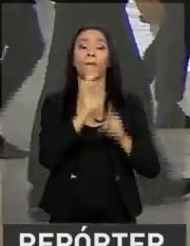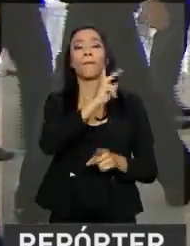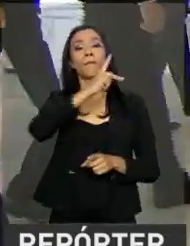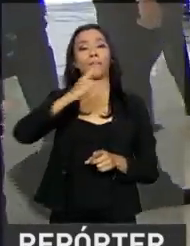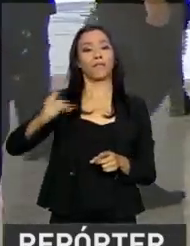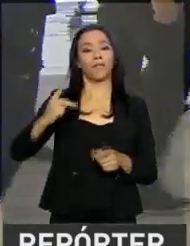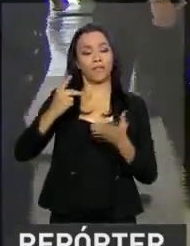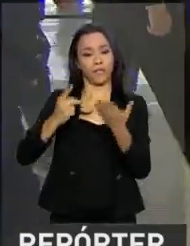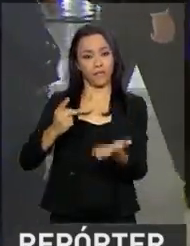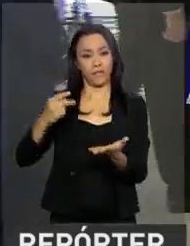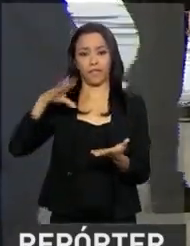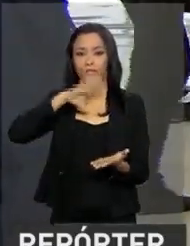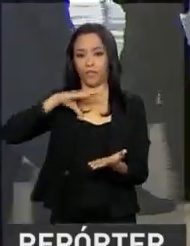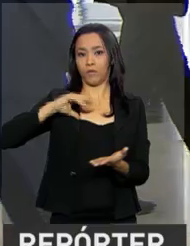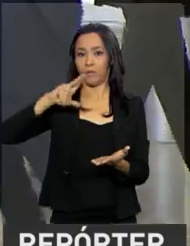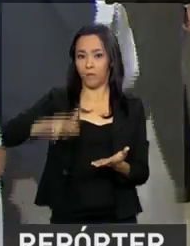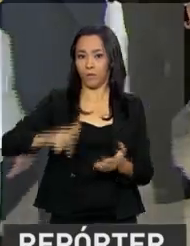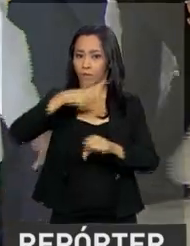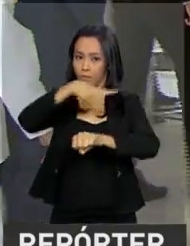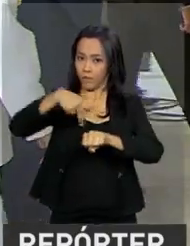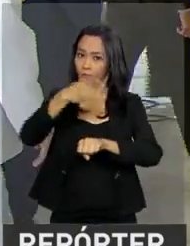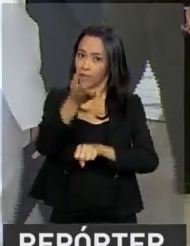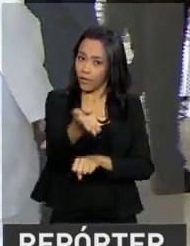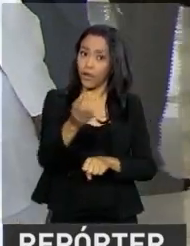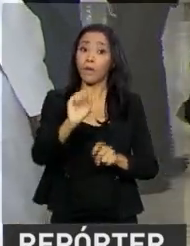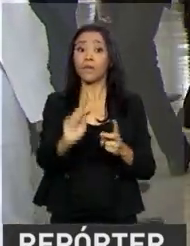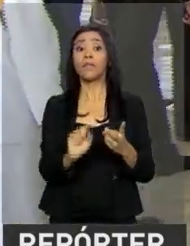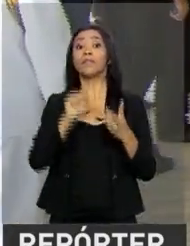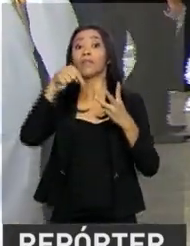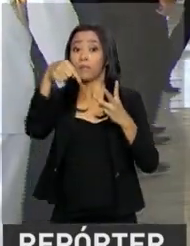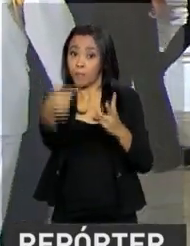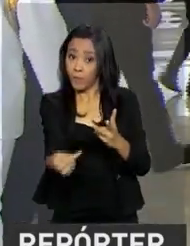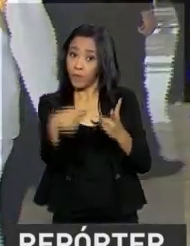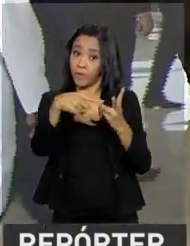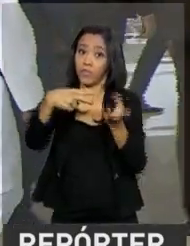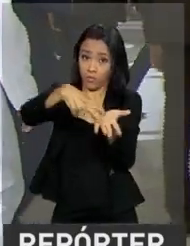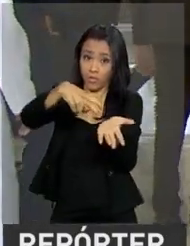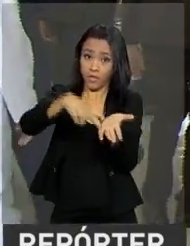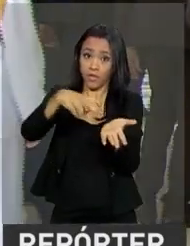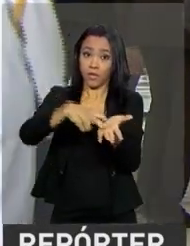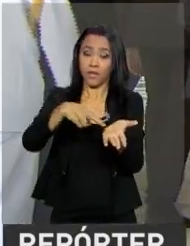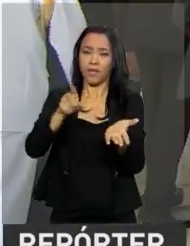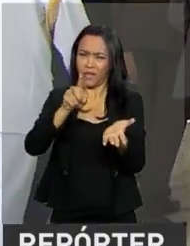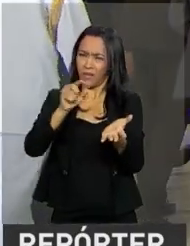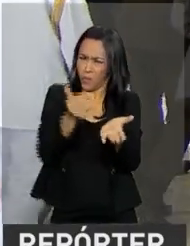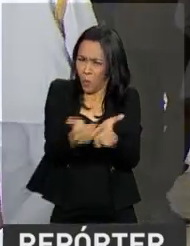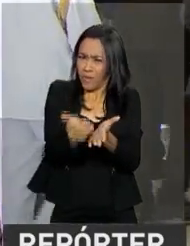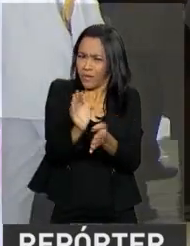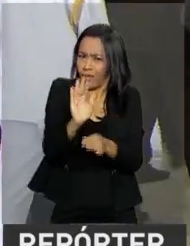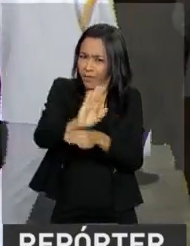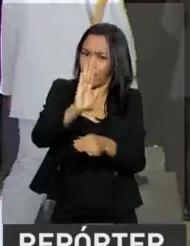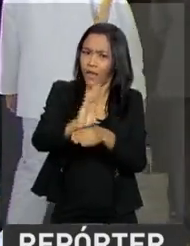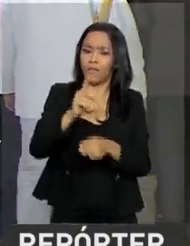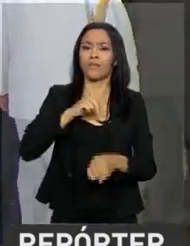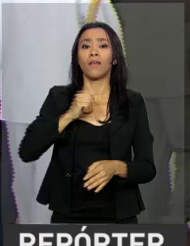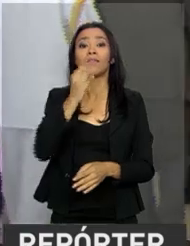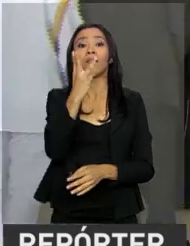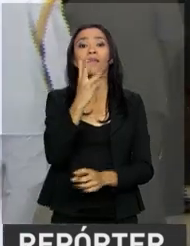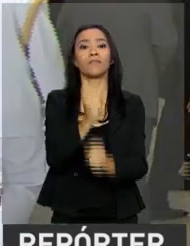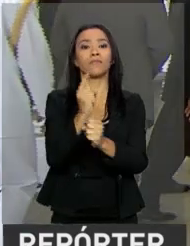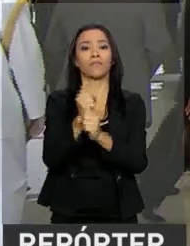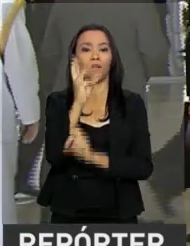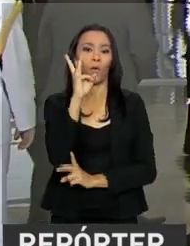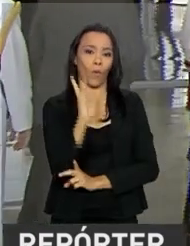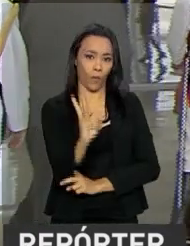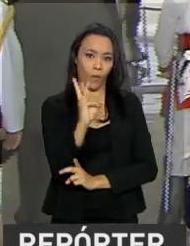Marcelo Rebelo de Souza, e aí na sequência Michel Temer ainda pela manhã e no começo da tarde tem mais 3 encontros